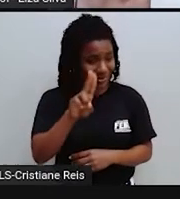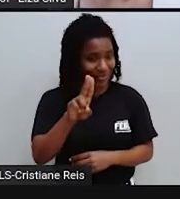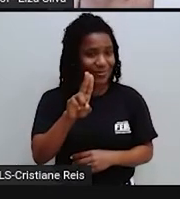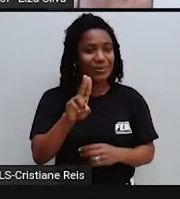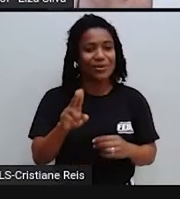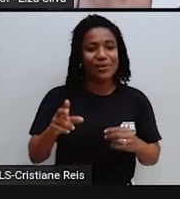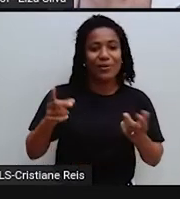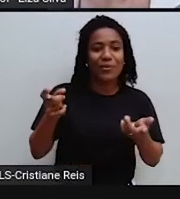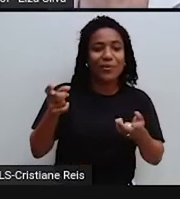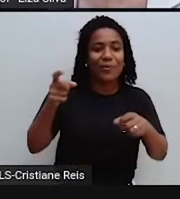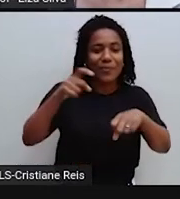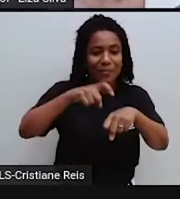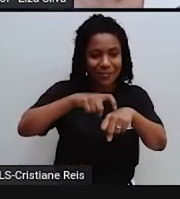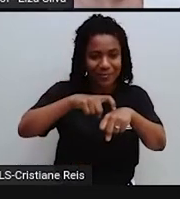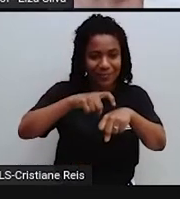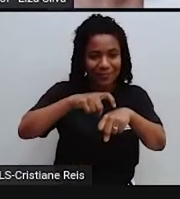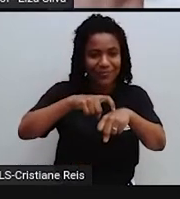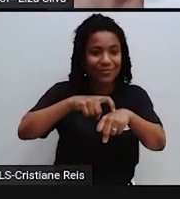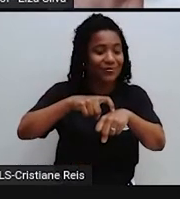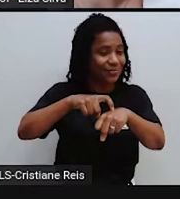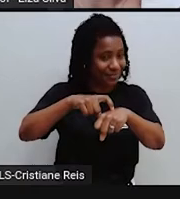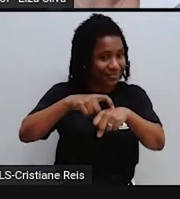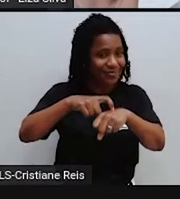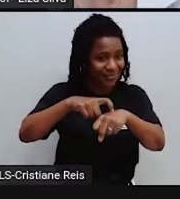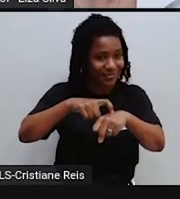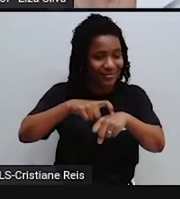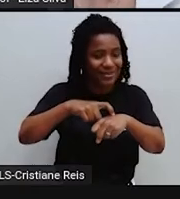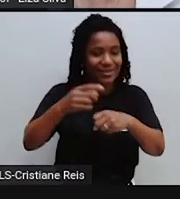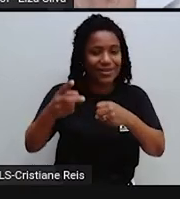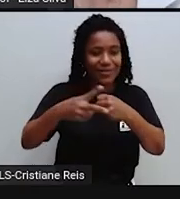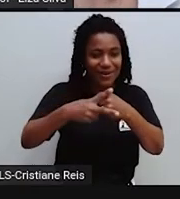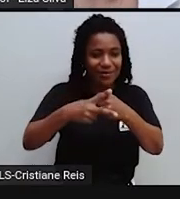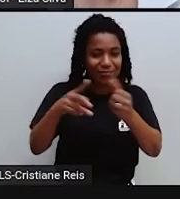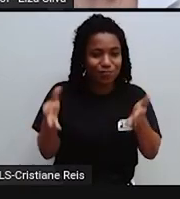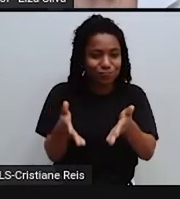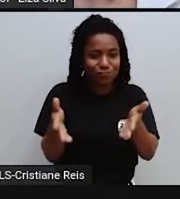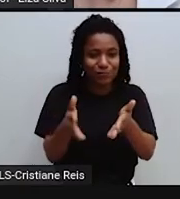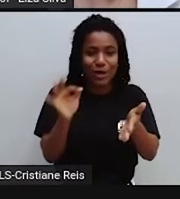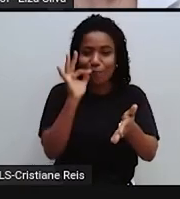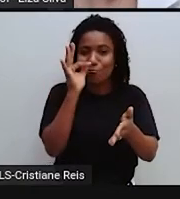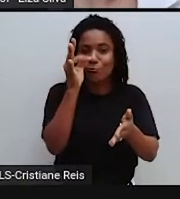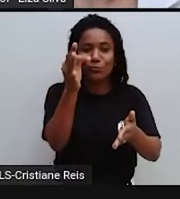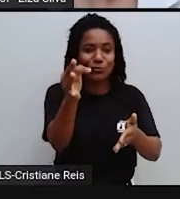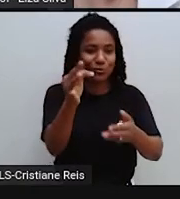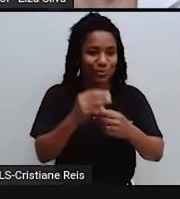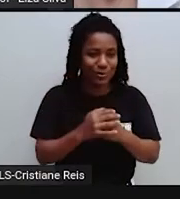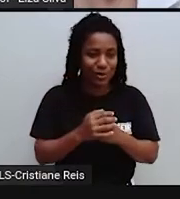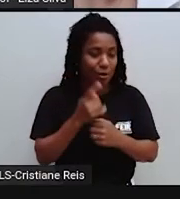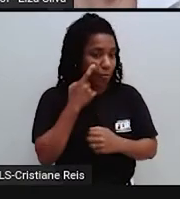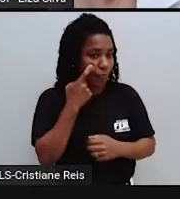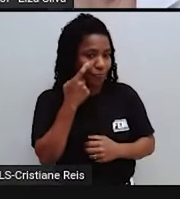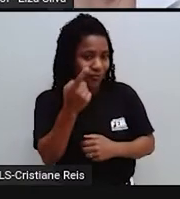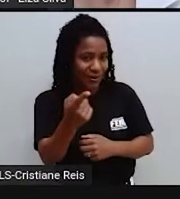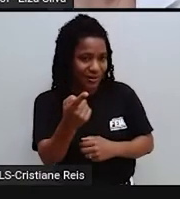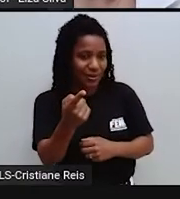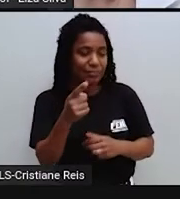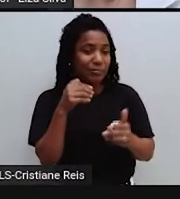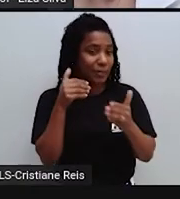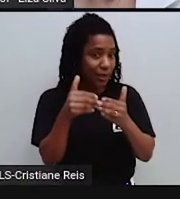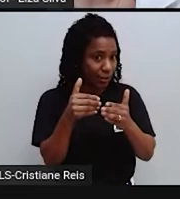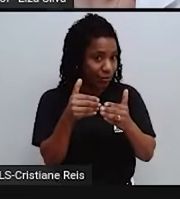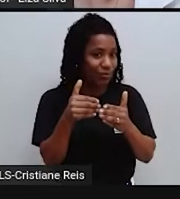tense para uma ação futura. Então, vejam que esta ação, ela já está perto de